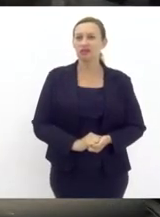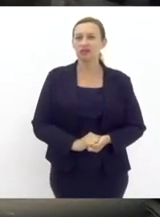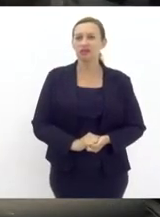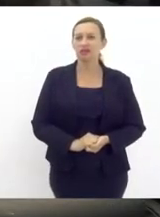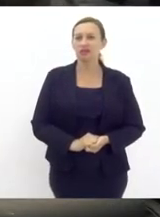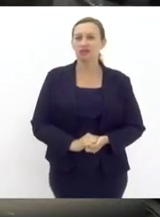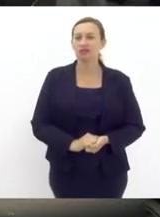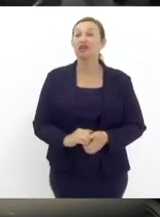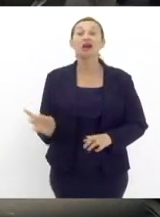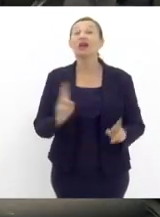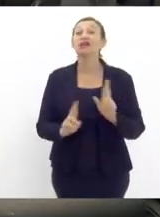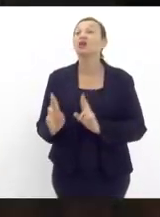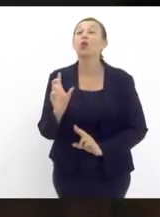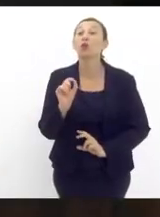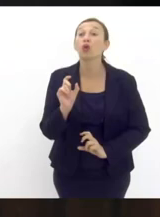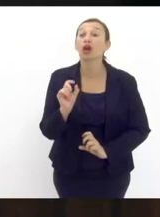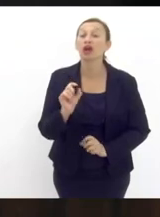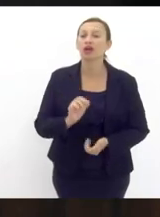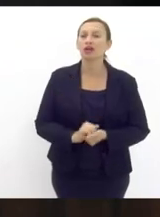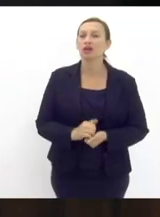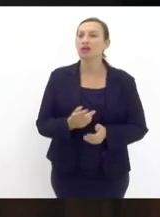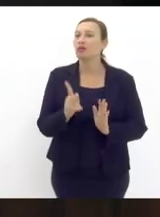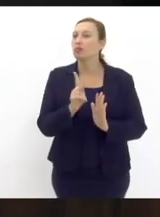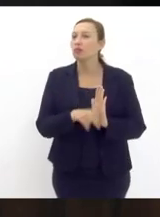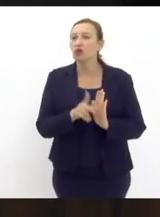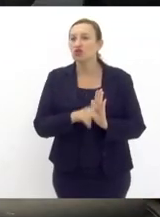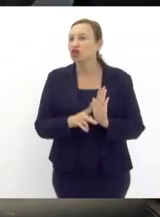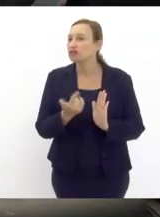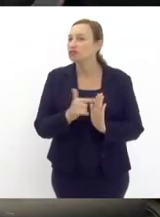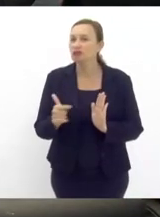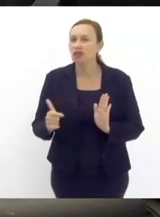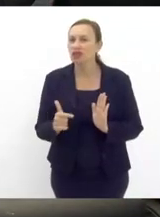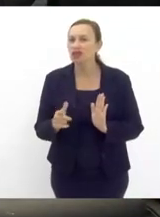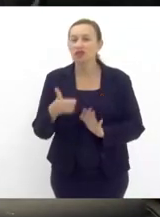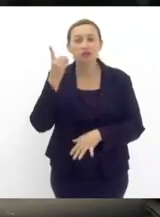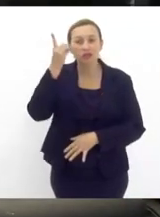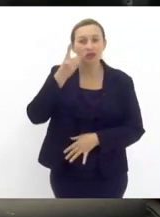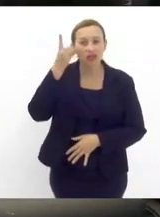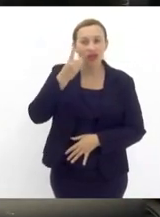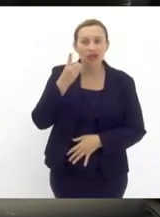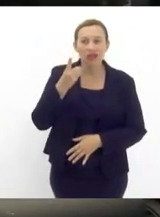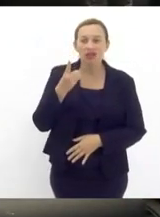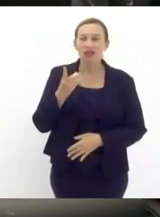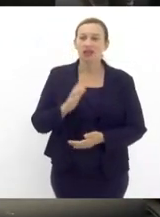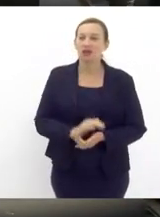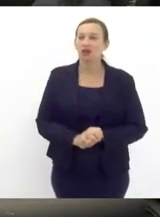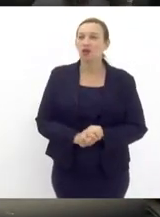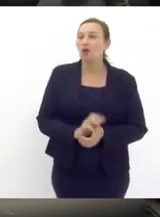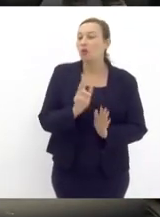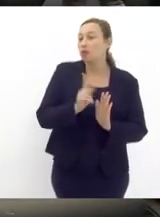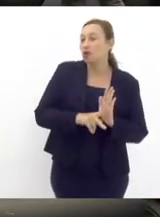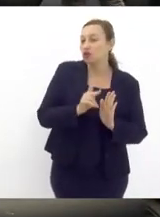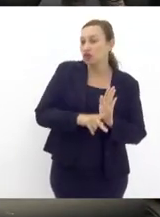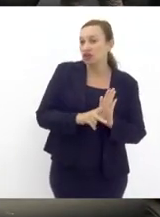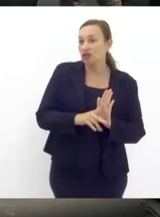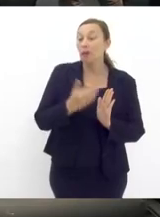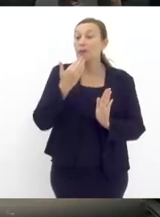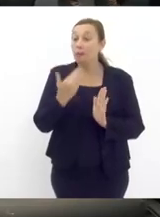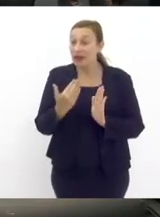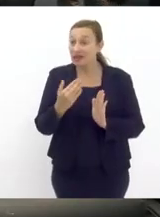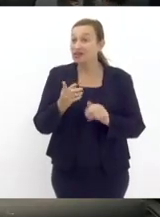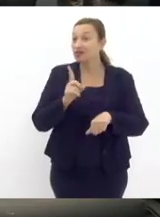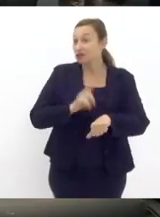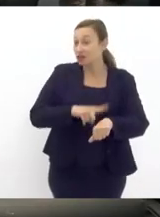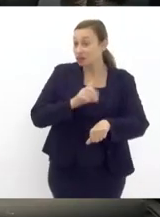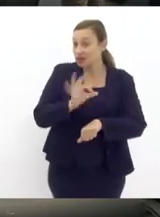em relação ao quê mas não tem projeto não tem votação ainda senhor peça verificação na hora